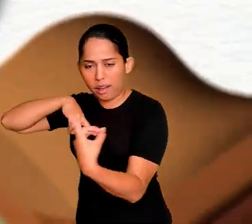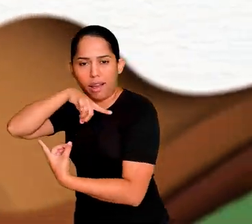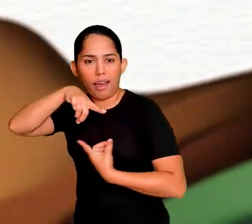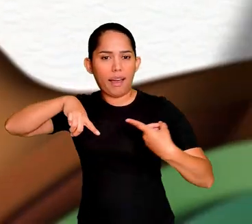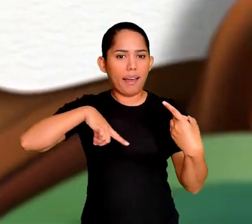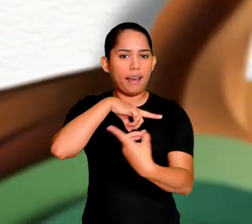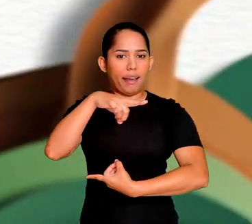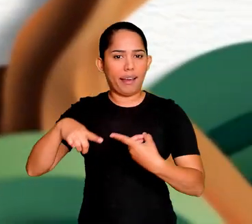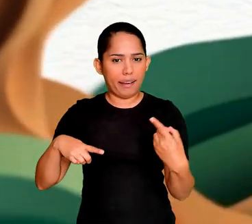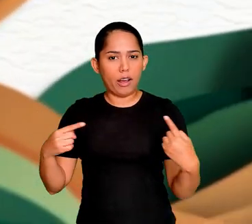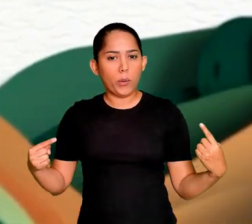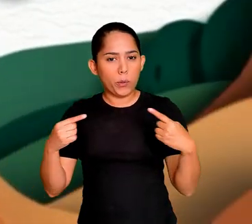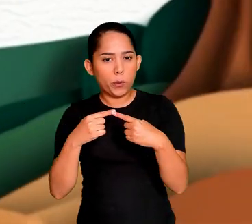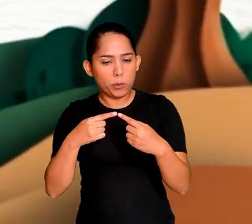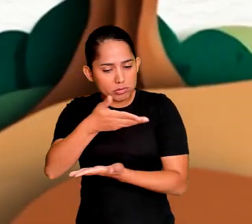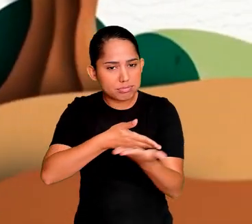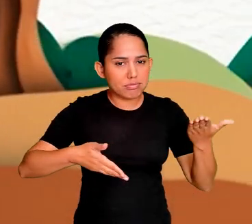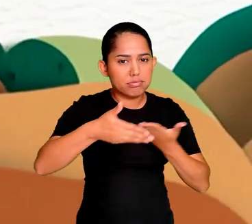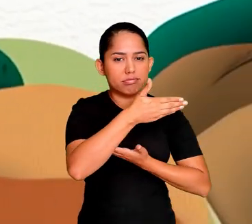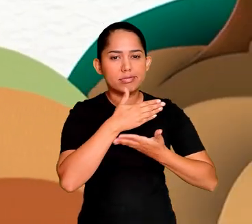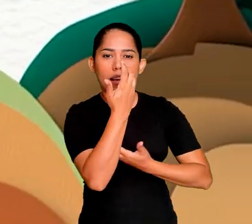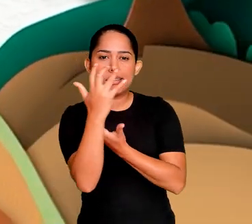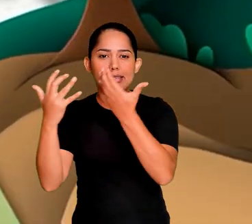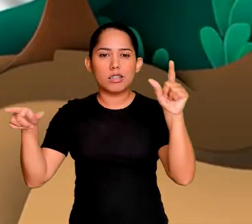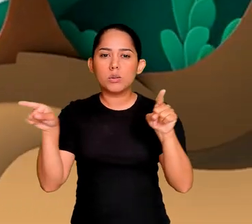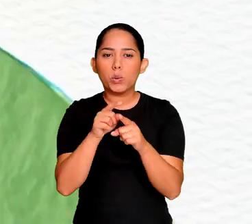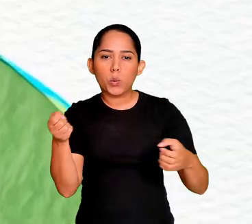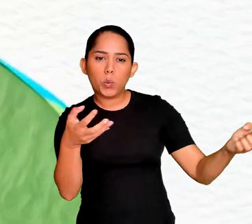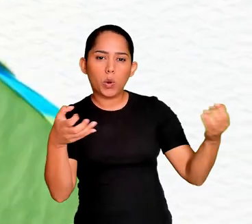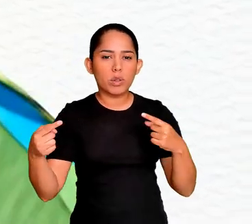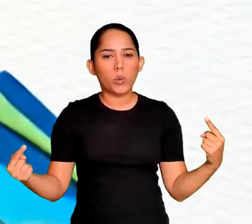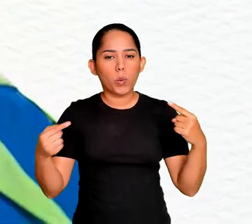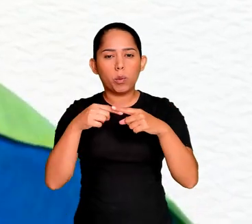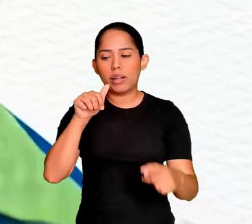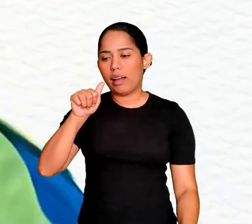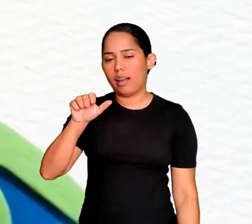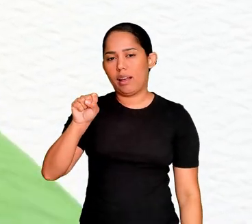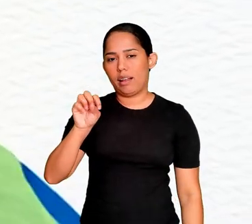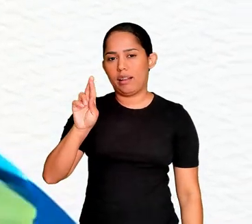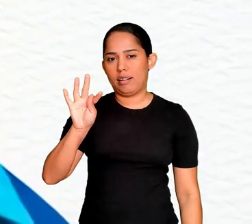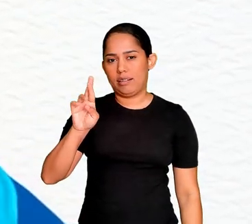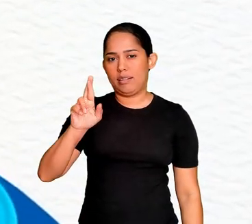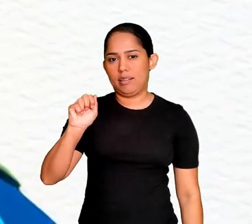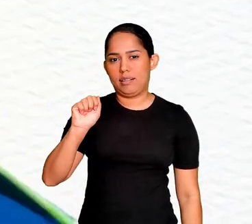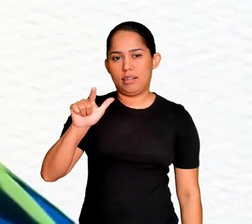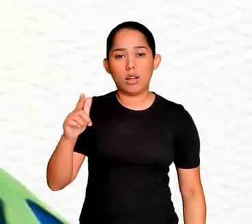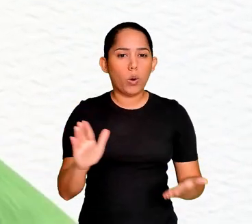uma proporção boa com a natureza e tem a novidade, um collegamento astral. Tem plantas que